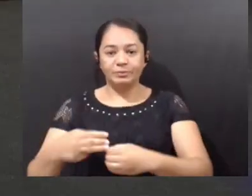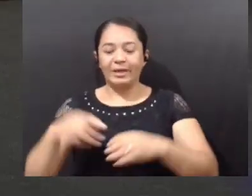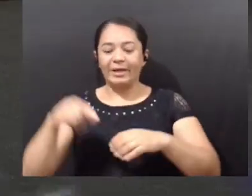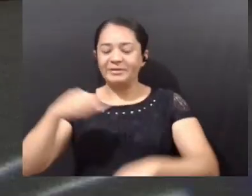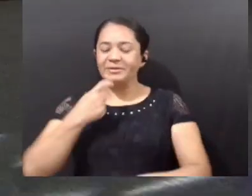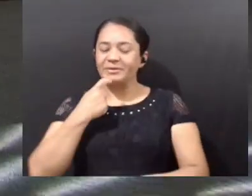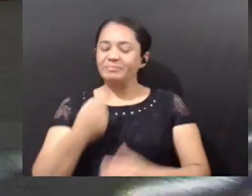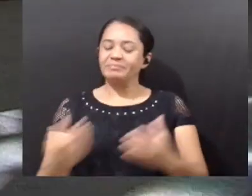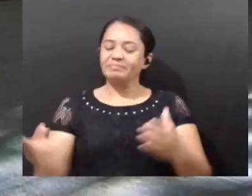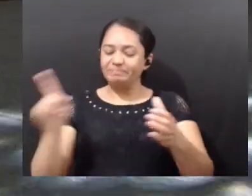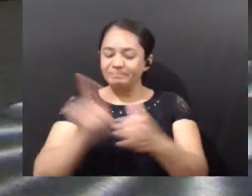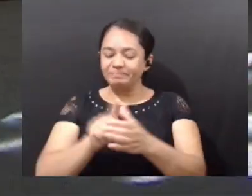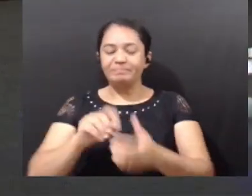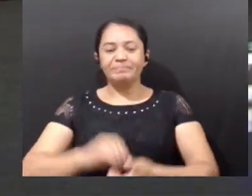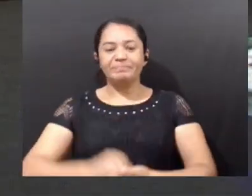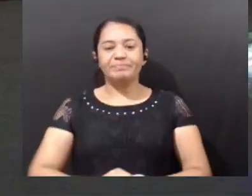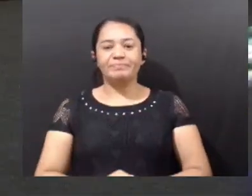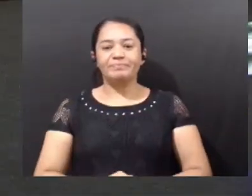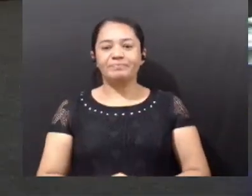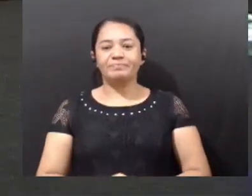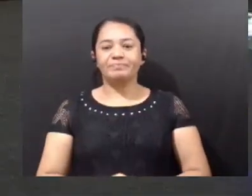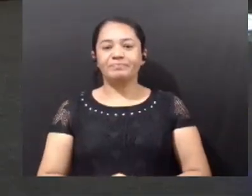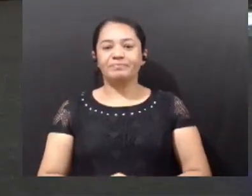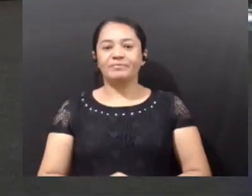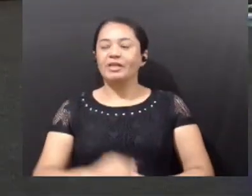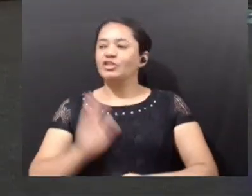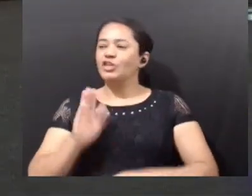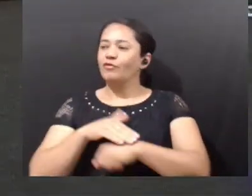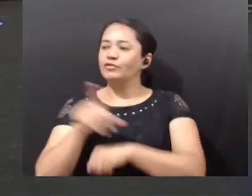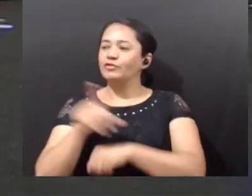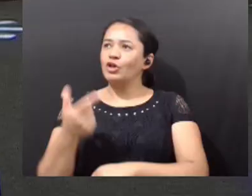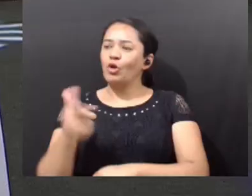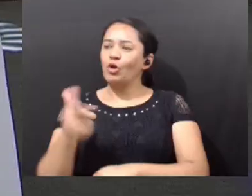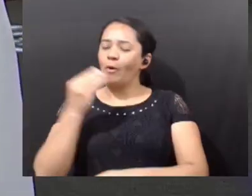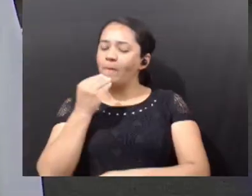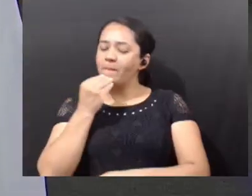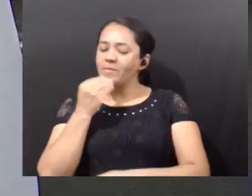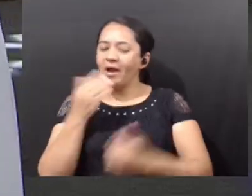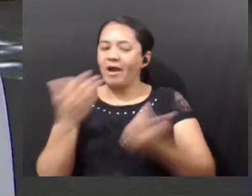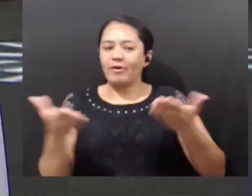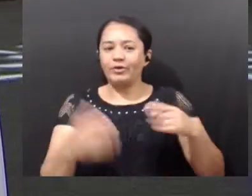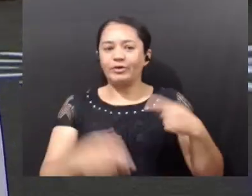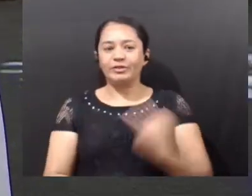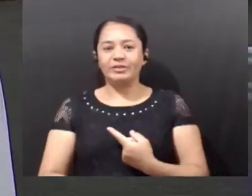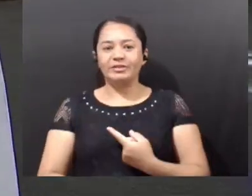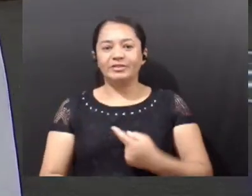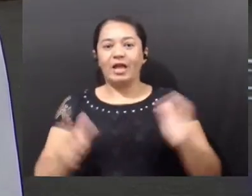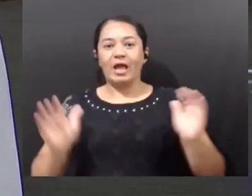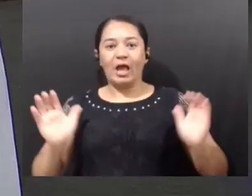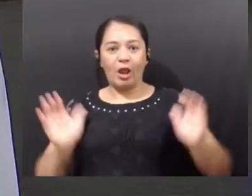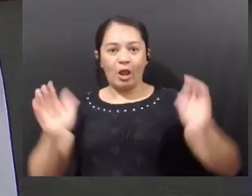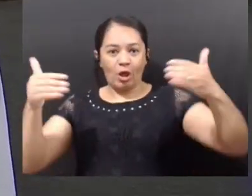Falando nisso, já conversei com você em outras oportunidades e agora a gente está lá no Congresso. Parece